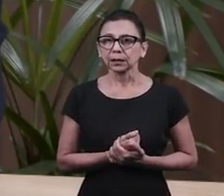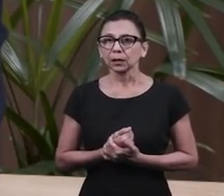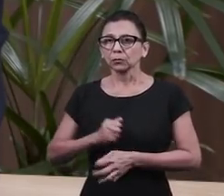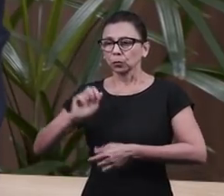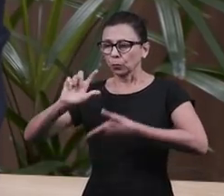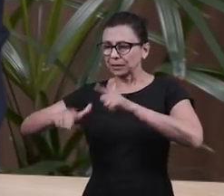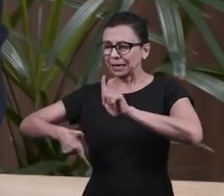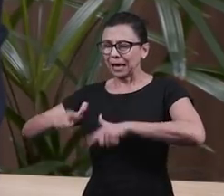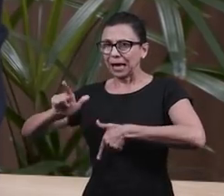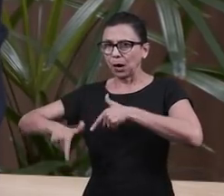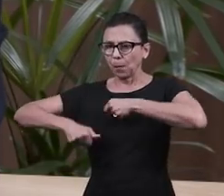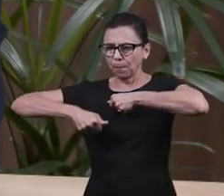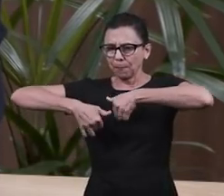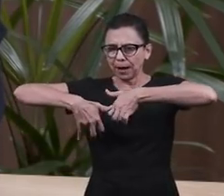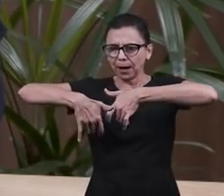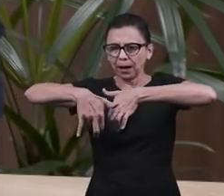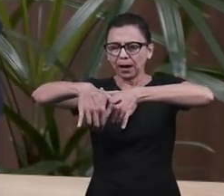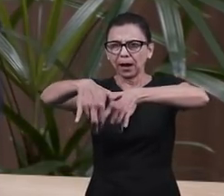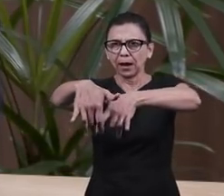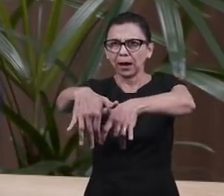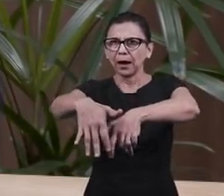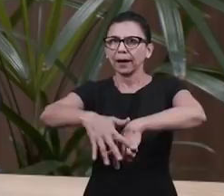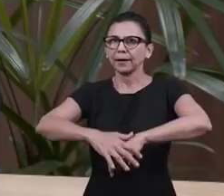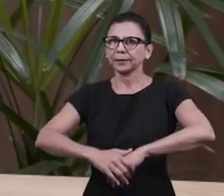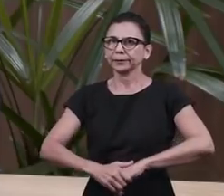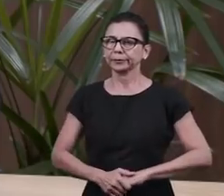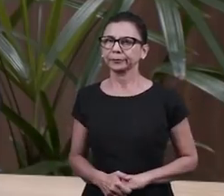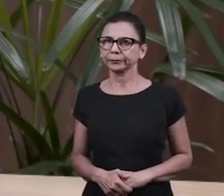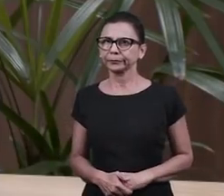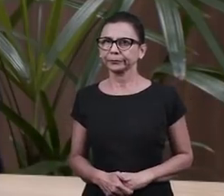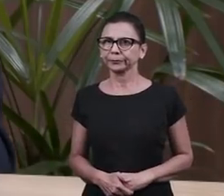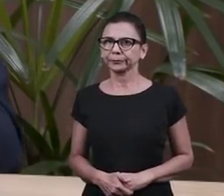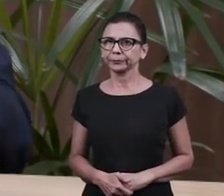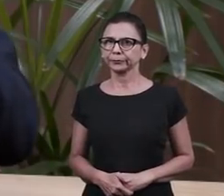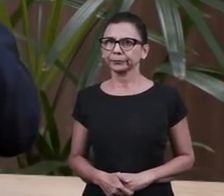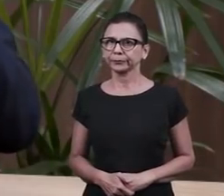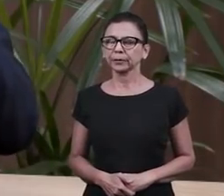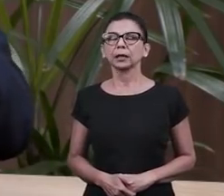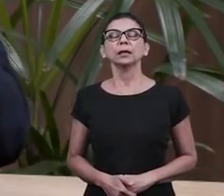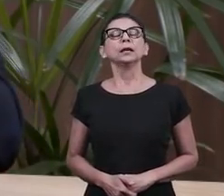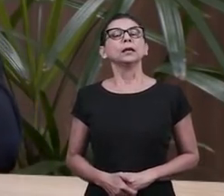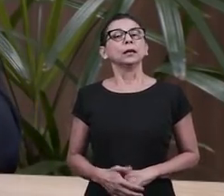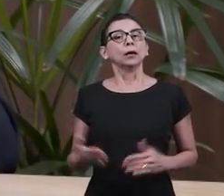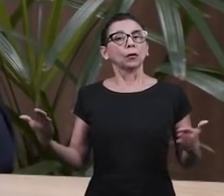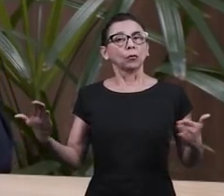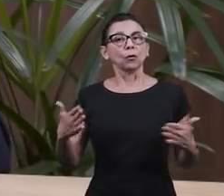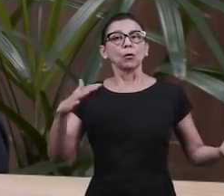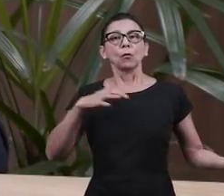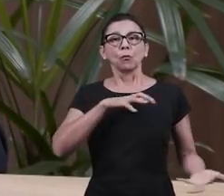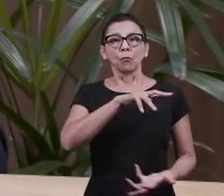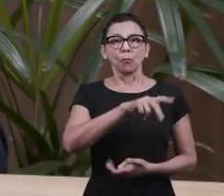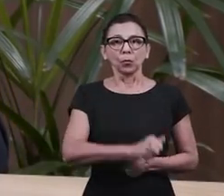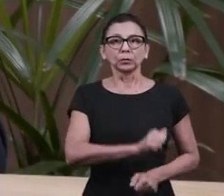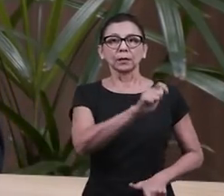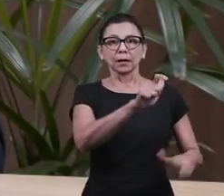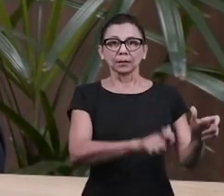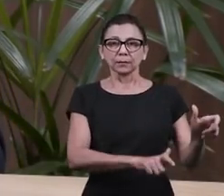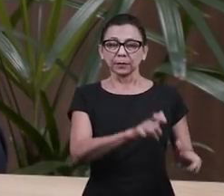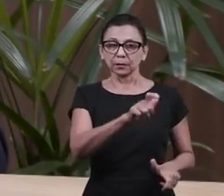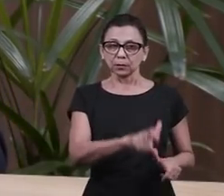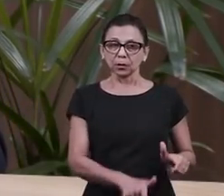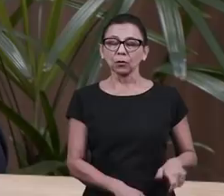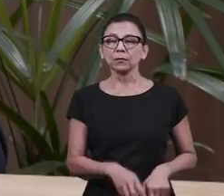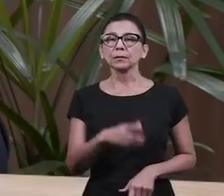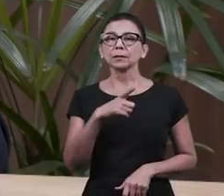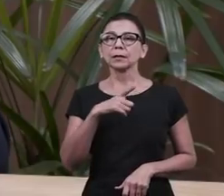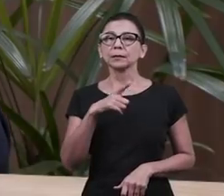ímpio, eles são beneficiados porque a igreja está aqui. Porque o Senhor está segurando. Olha, a situação não está